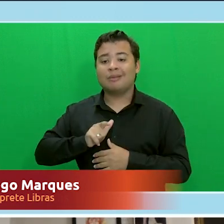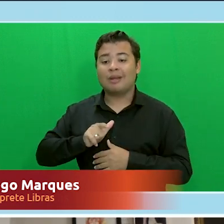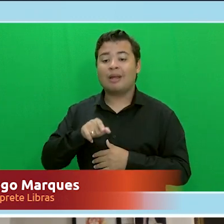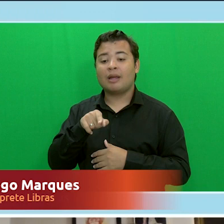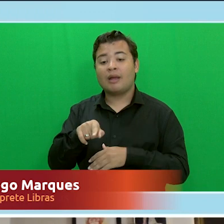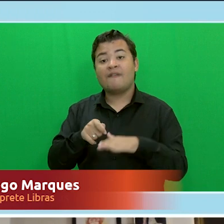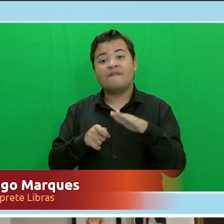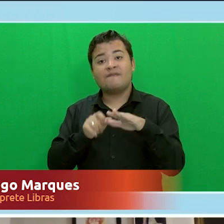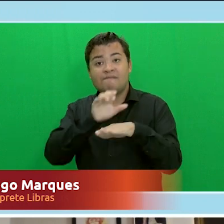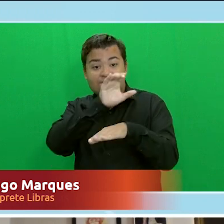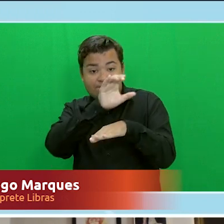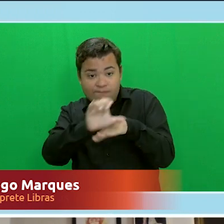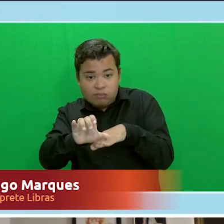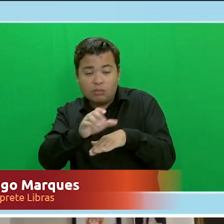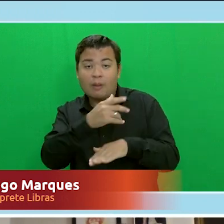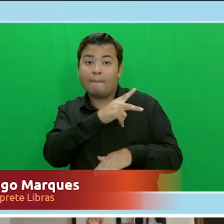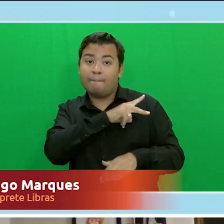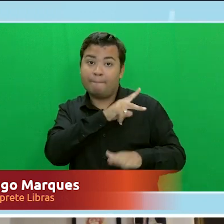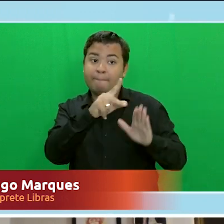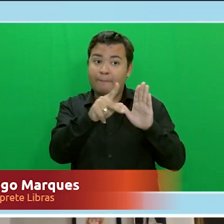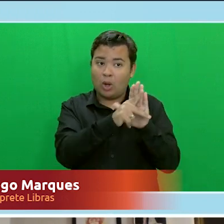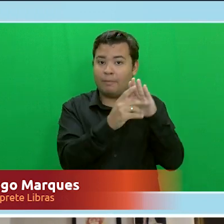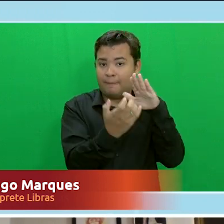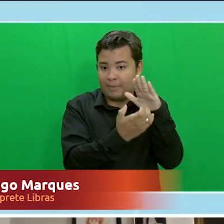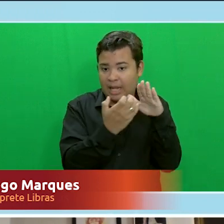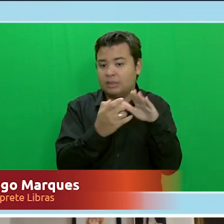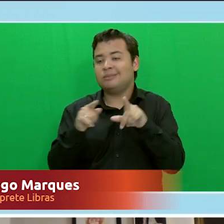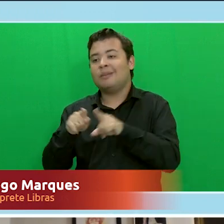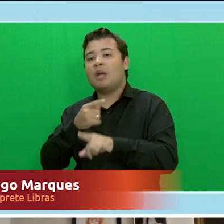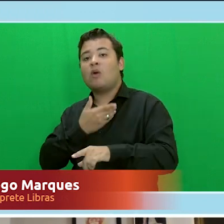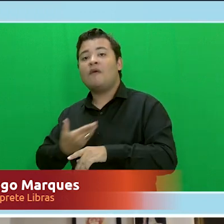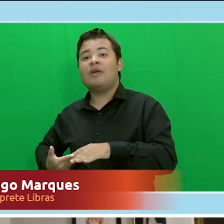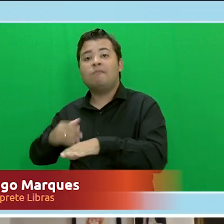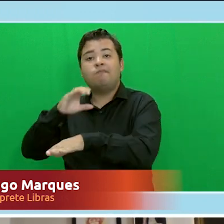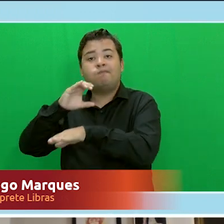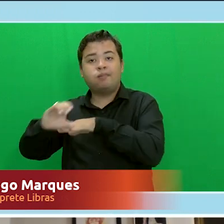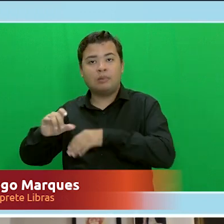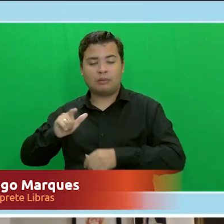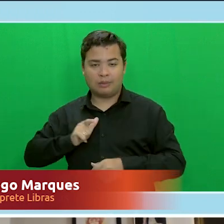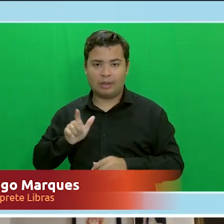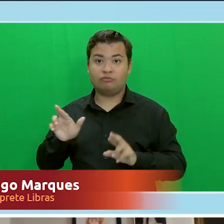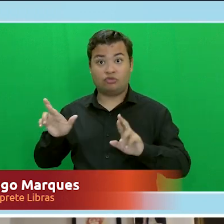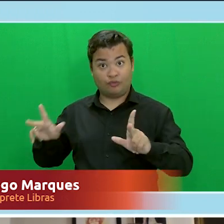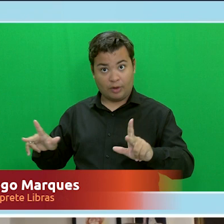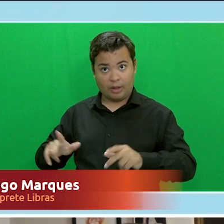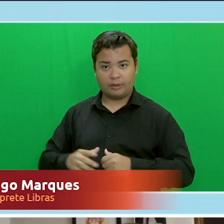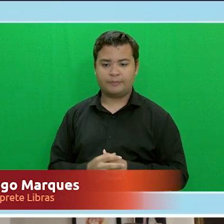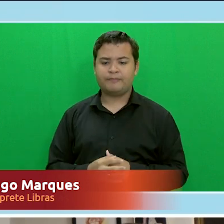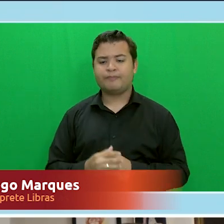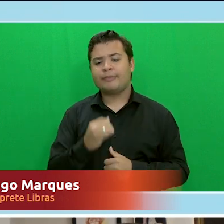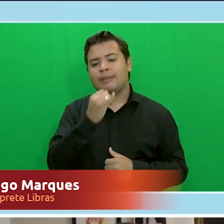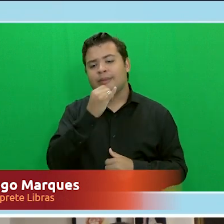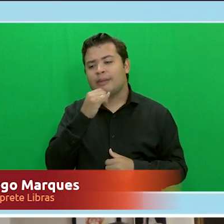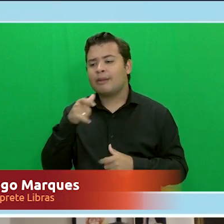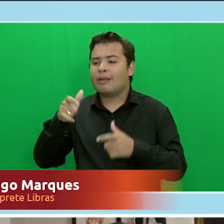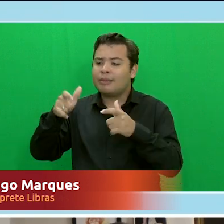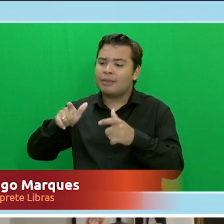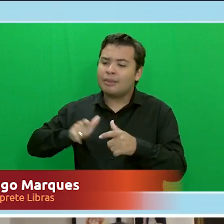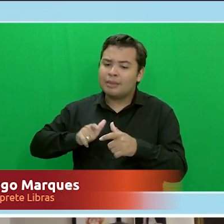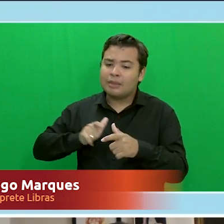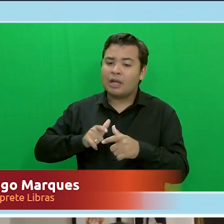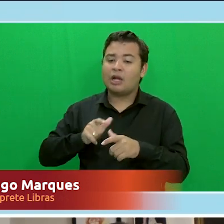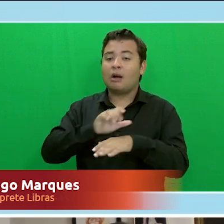tem o investimento público e o investimento privado, que é o que a Márcia estava colocando. Aonde é que vai ser investido